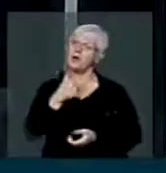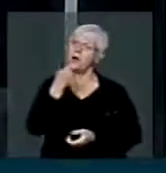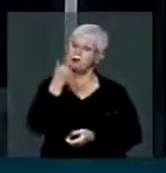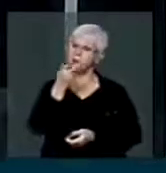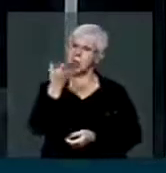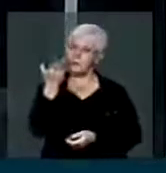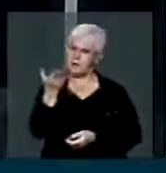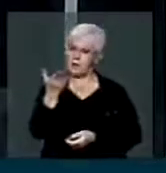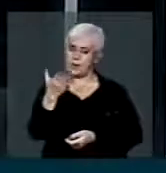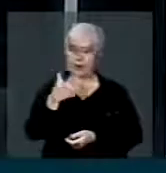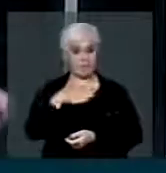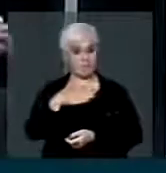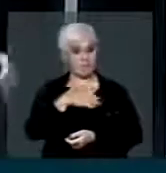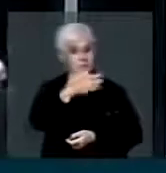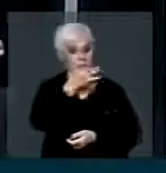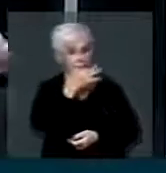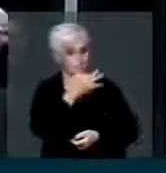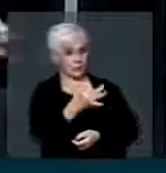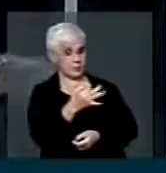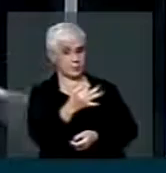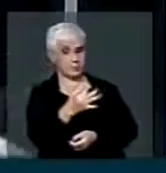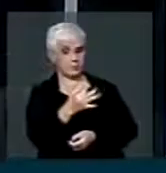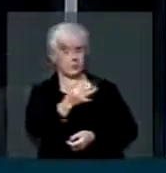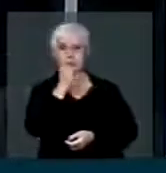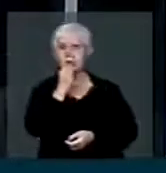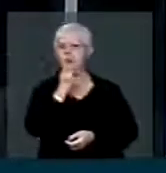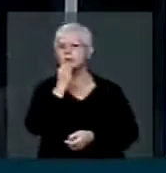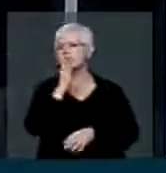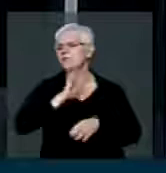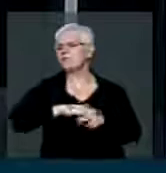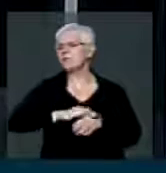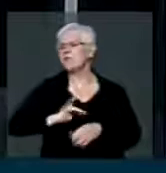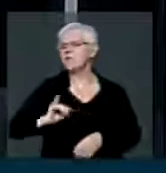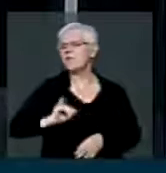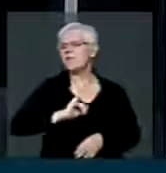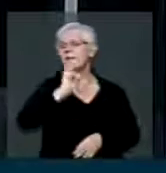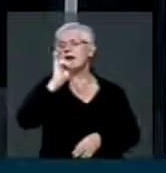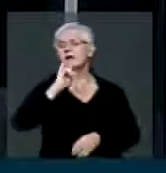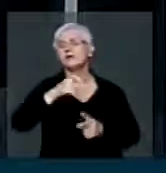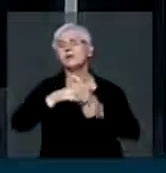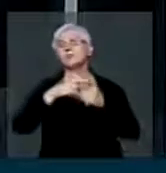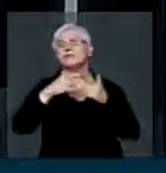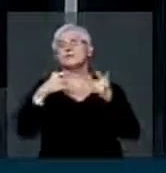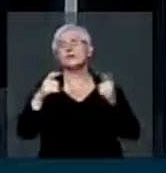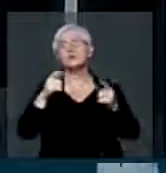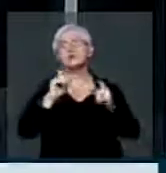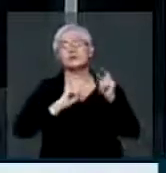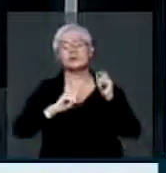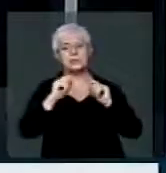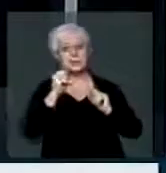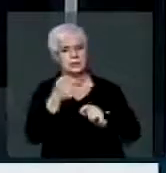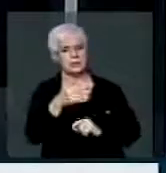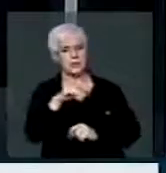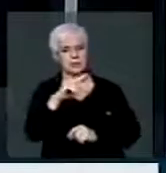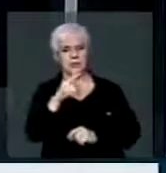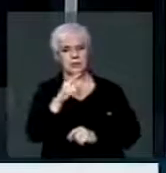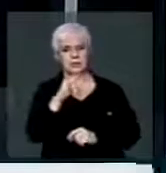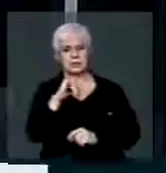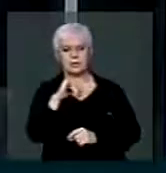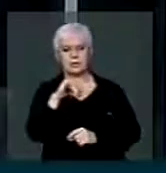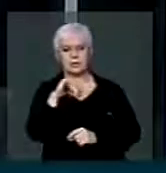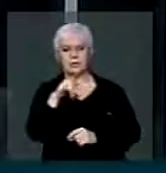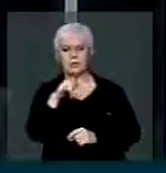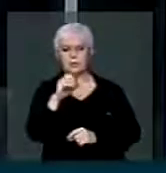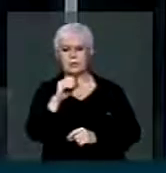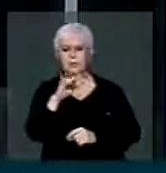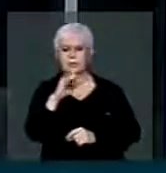que, do meu ponto de vista, não existe exemplo maior desta hipocrisia que